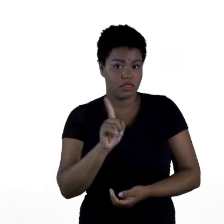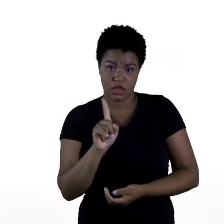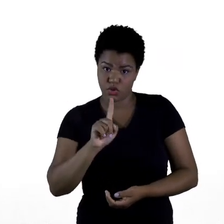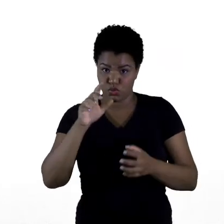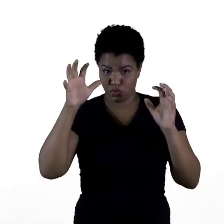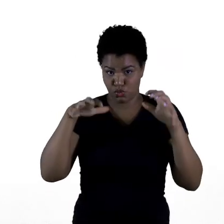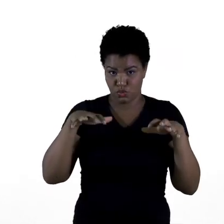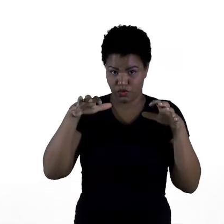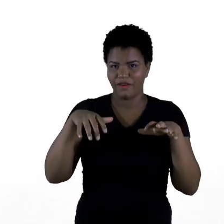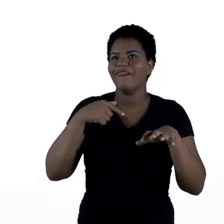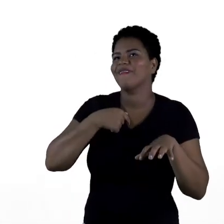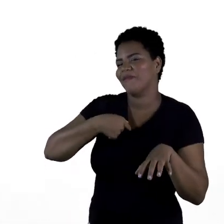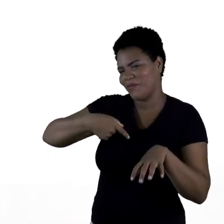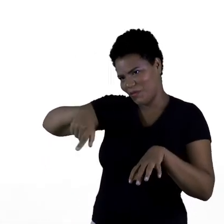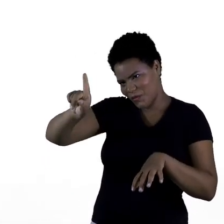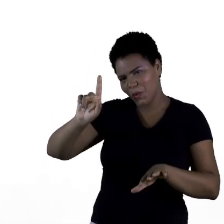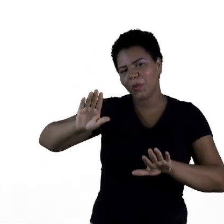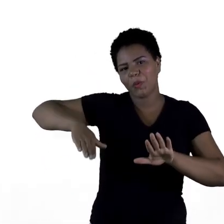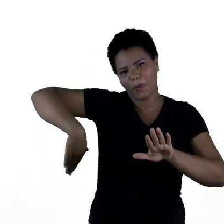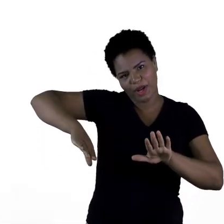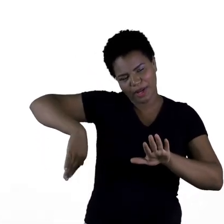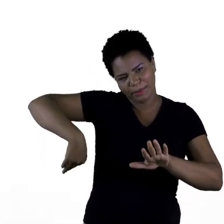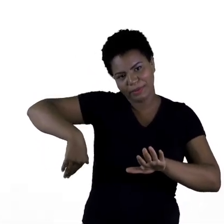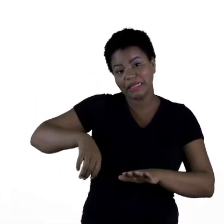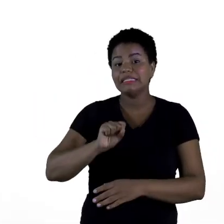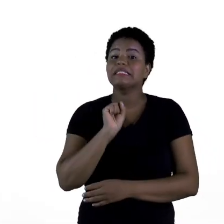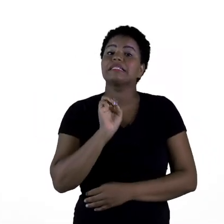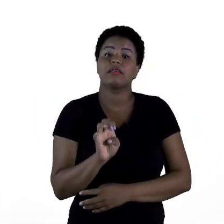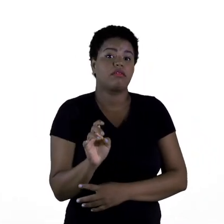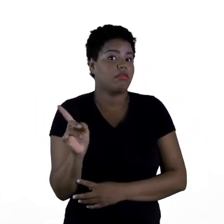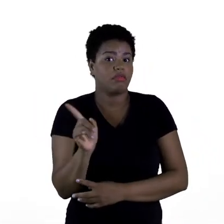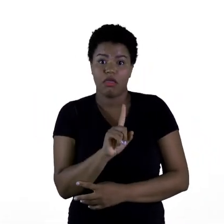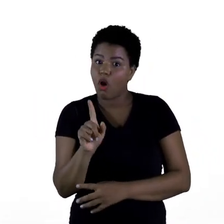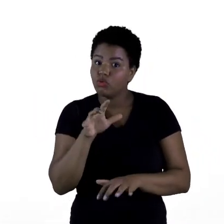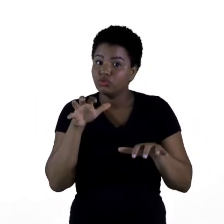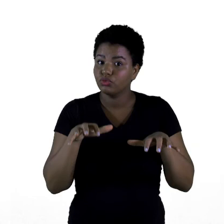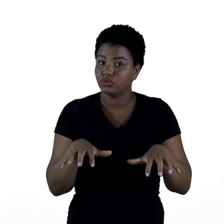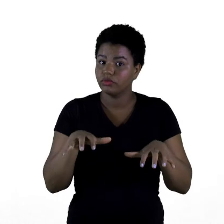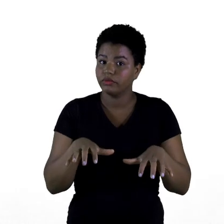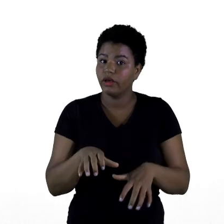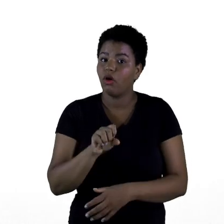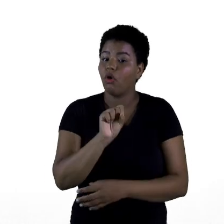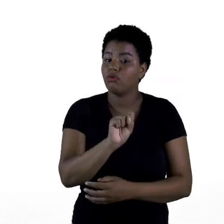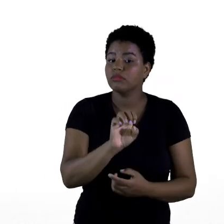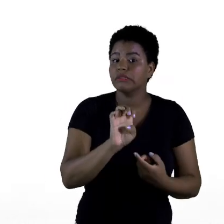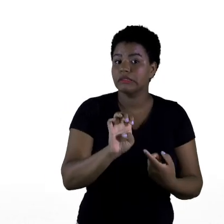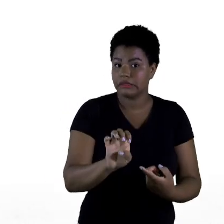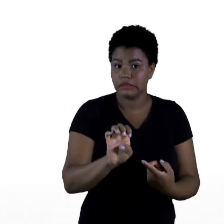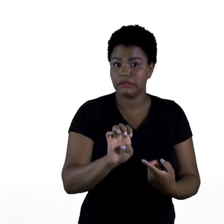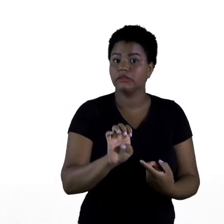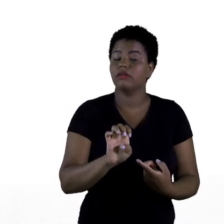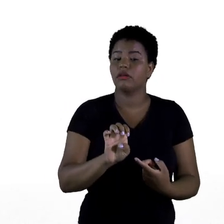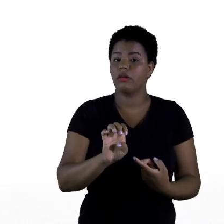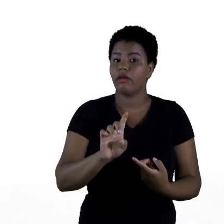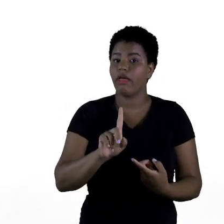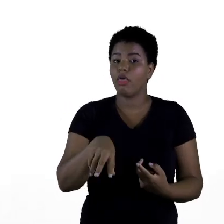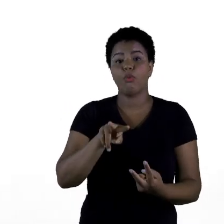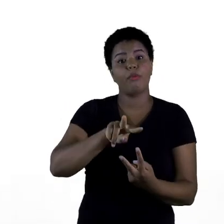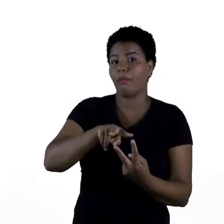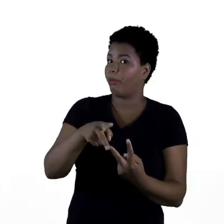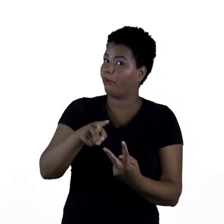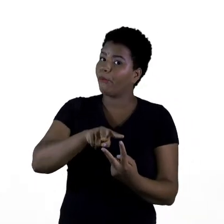à praia. Então, se não chover, olha a palavrinha se, né? Eu estou dando uma